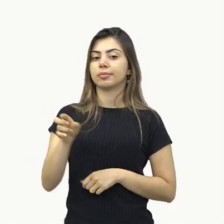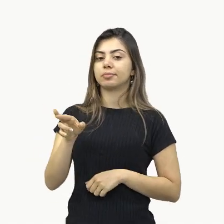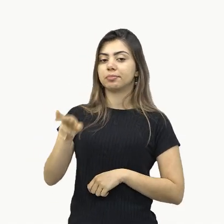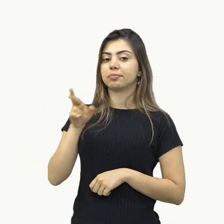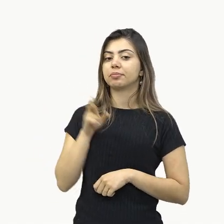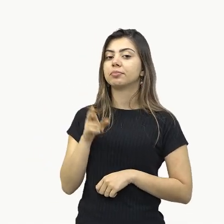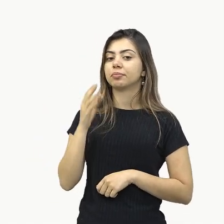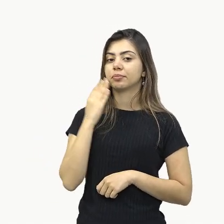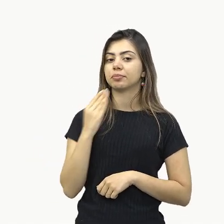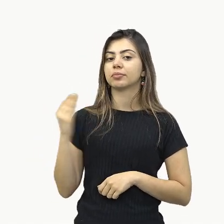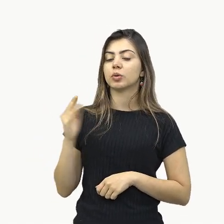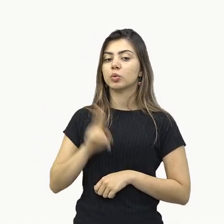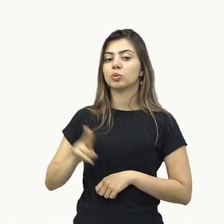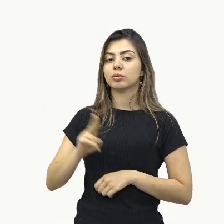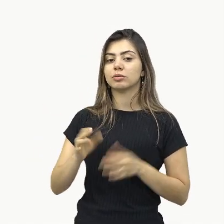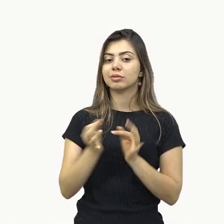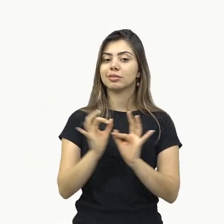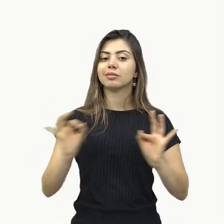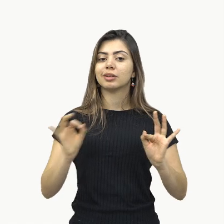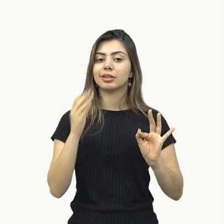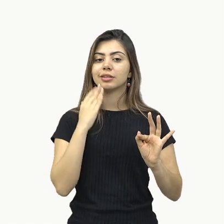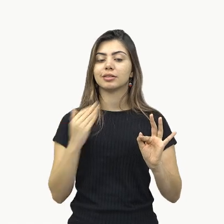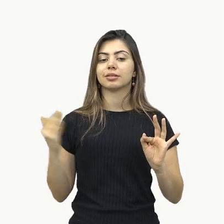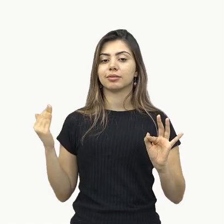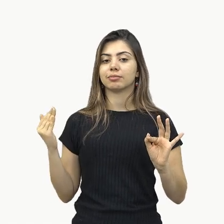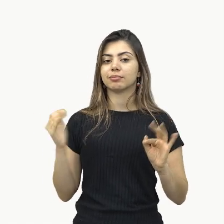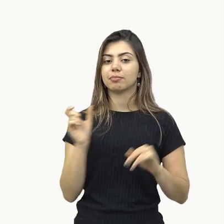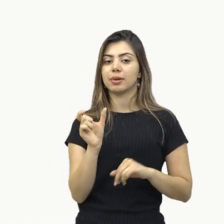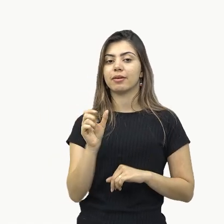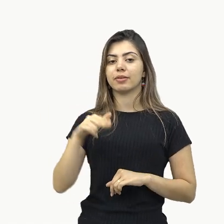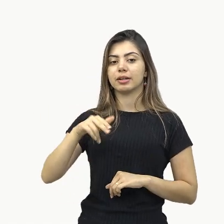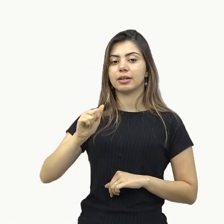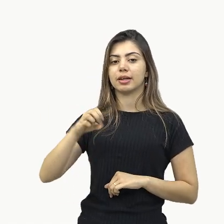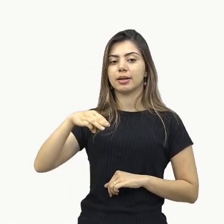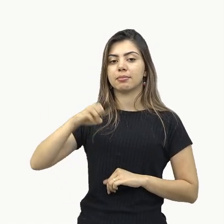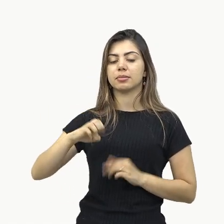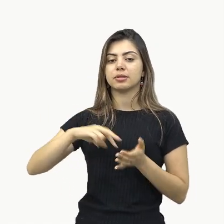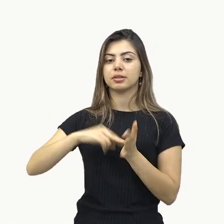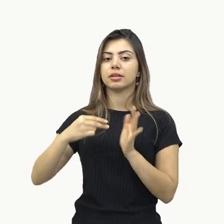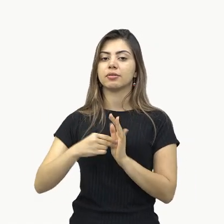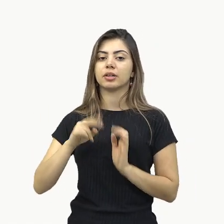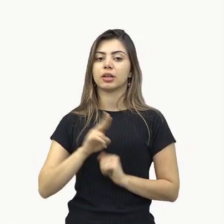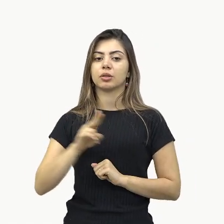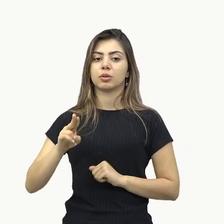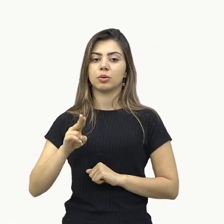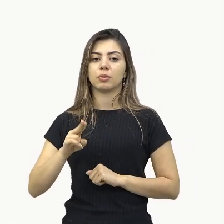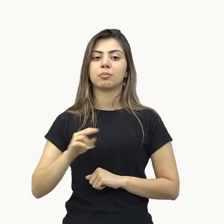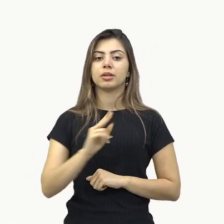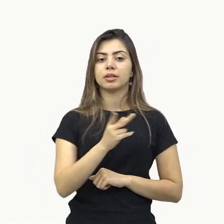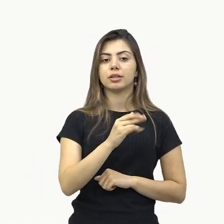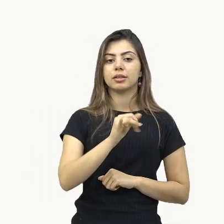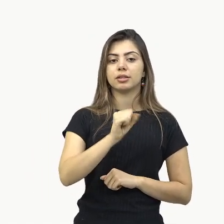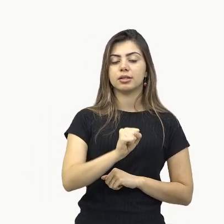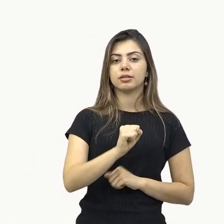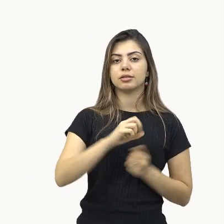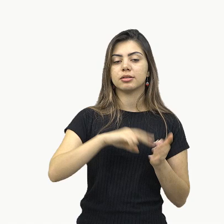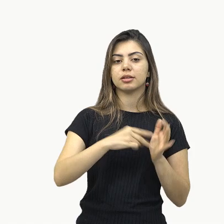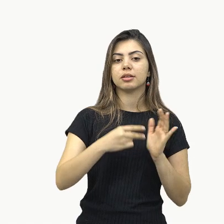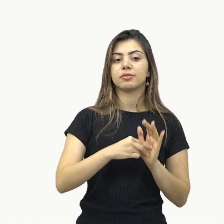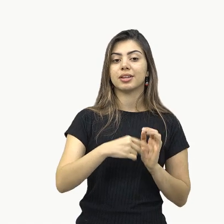dele, his name, né, o nome dele. O nome dele é Pedro. His name is